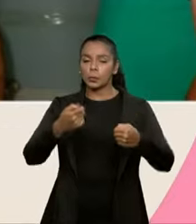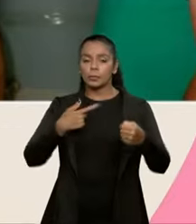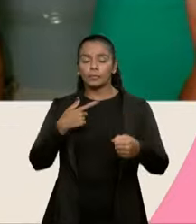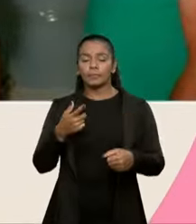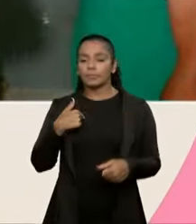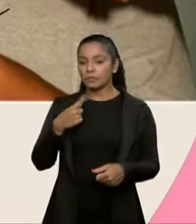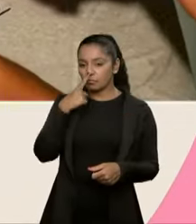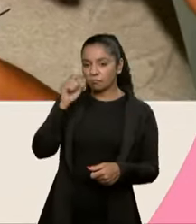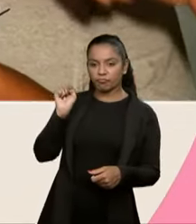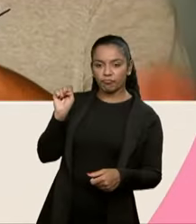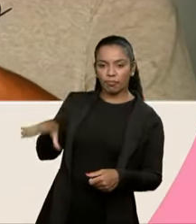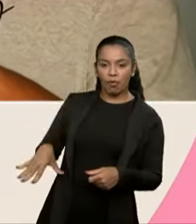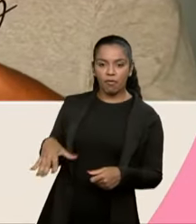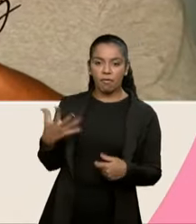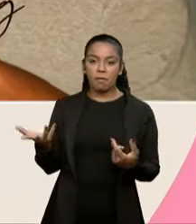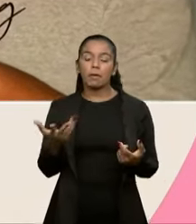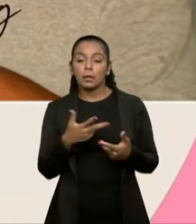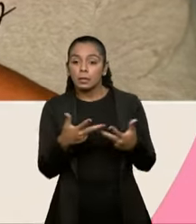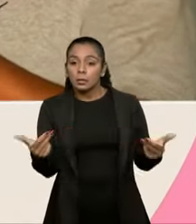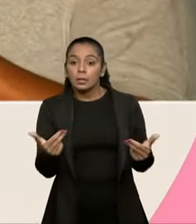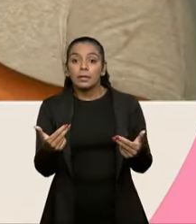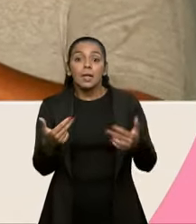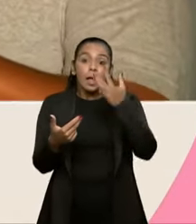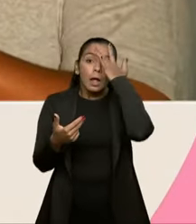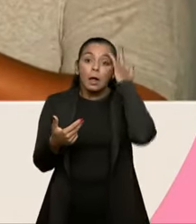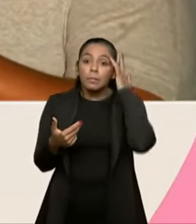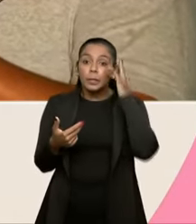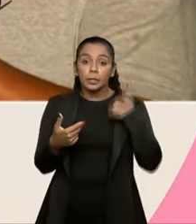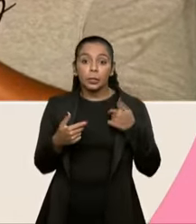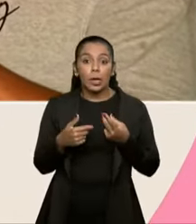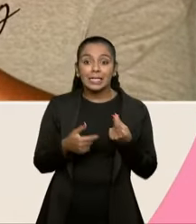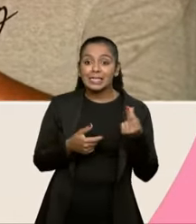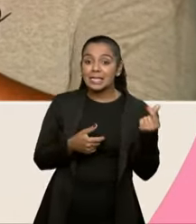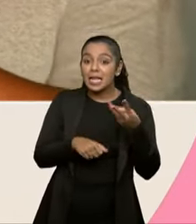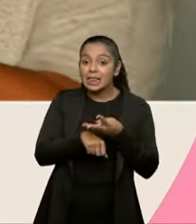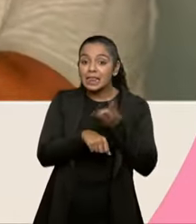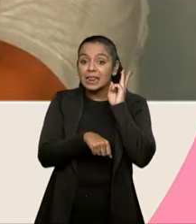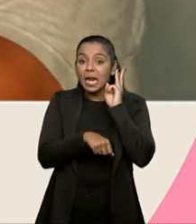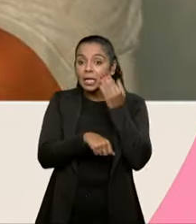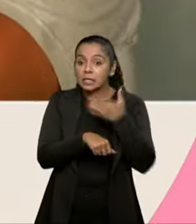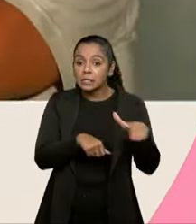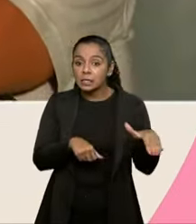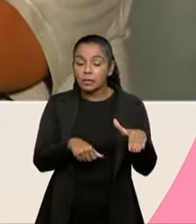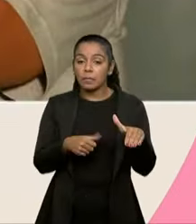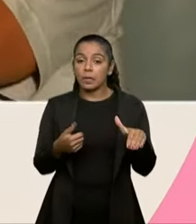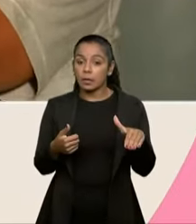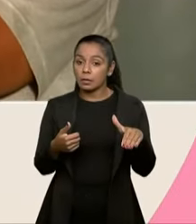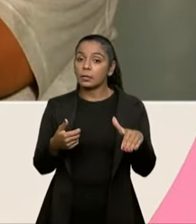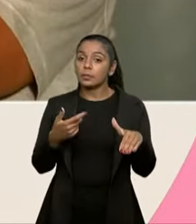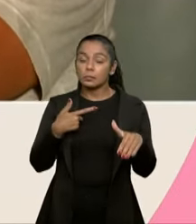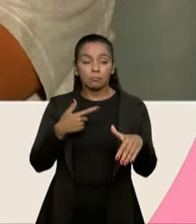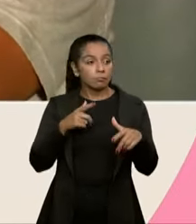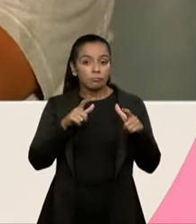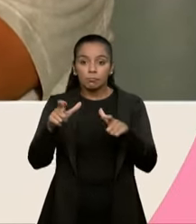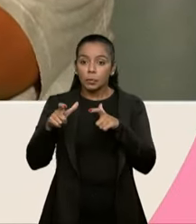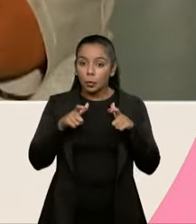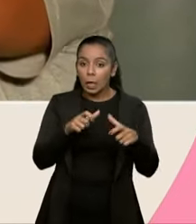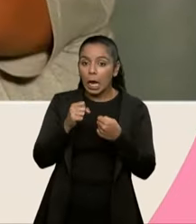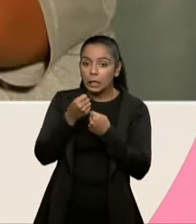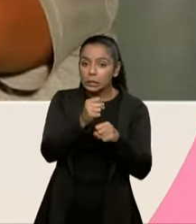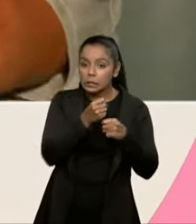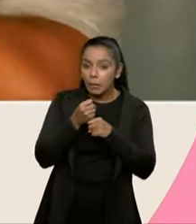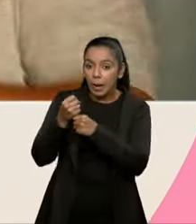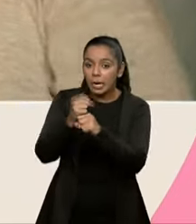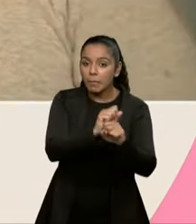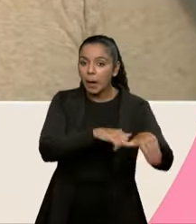sujeiro, você joga uma guimba de cigarro, e tem uma galera que sai 3h30 da manhã das empresas, das companhias de limpeza de cada cidade, né?